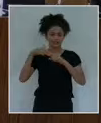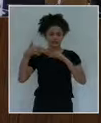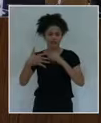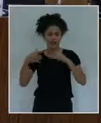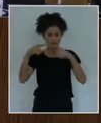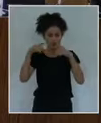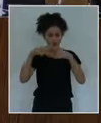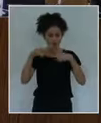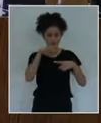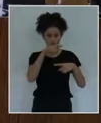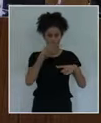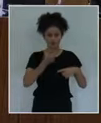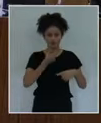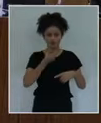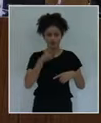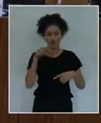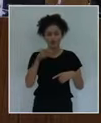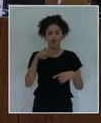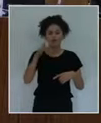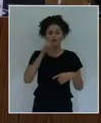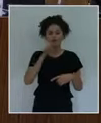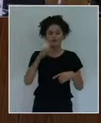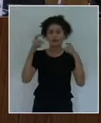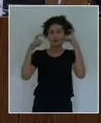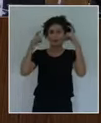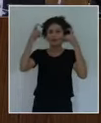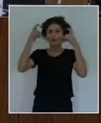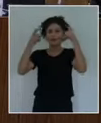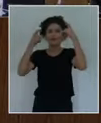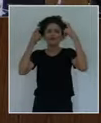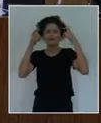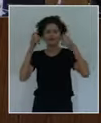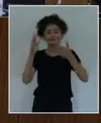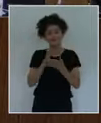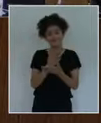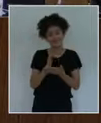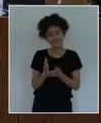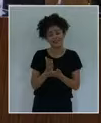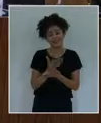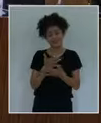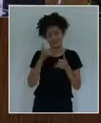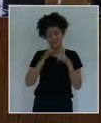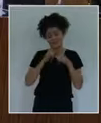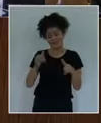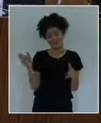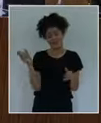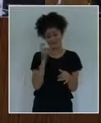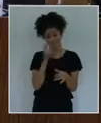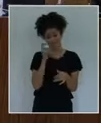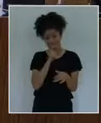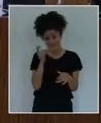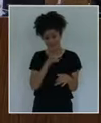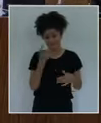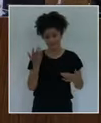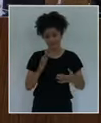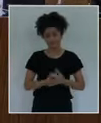ele fala dessa preocupação de como as pessoas propagam as notícias, né? Da forma que isso é propagado.